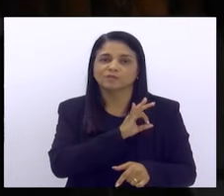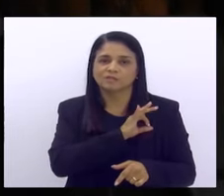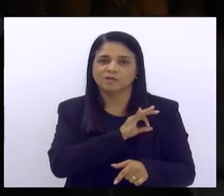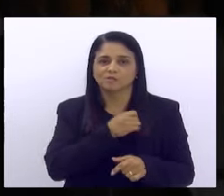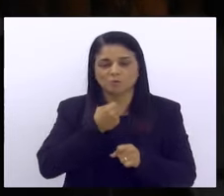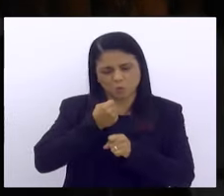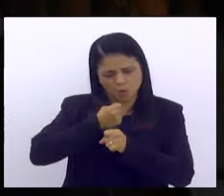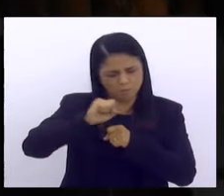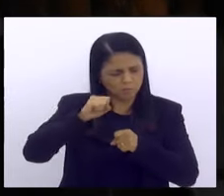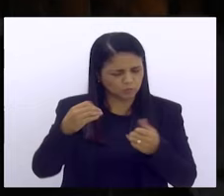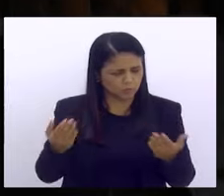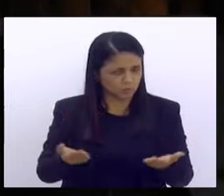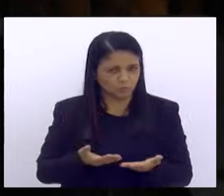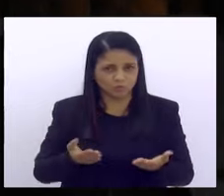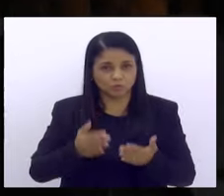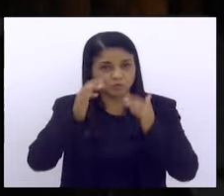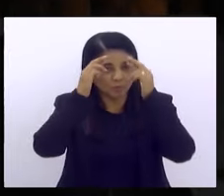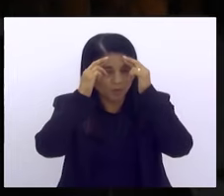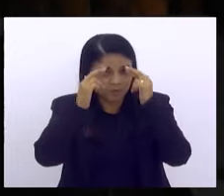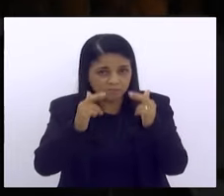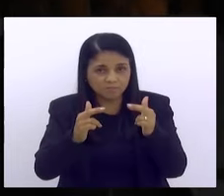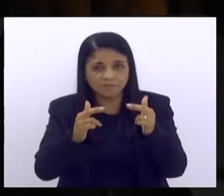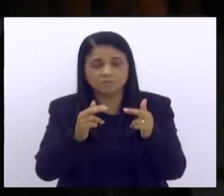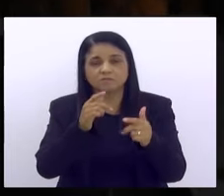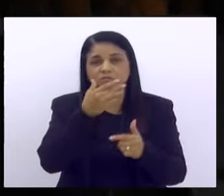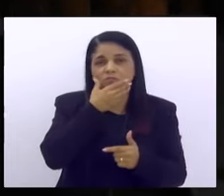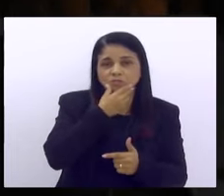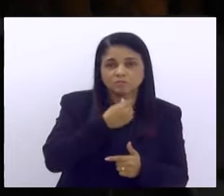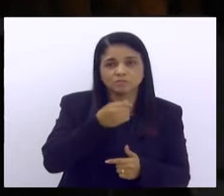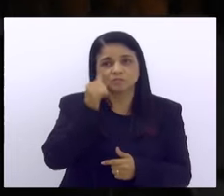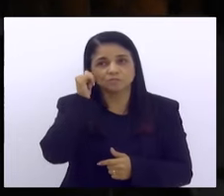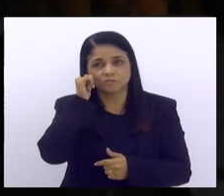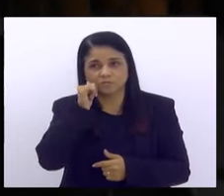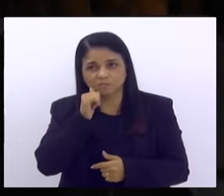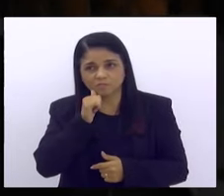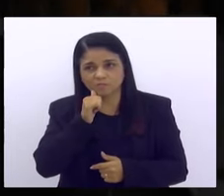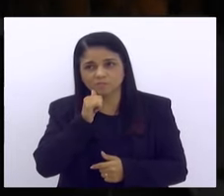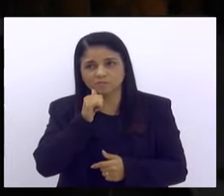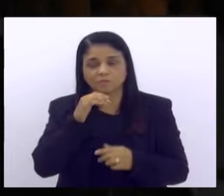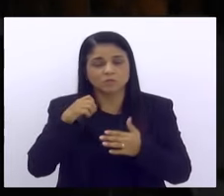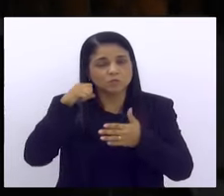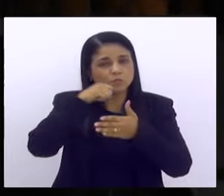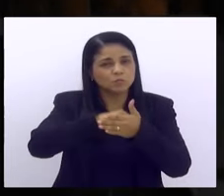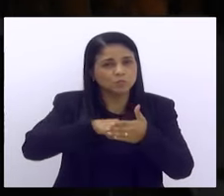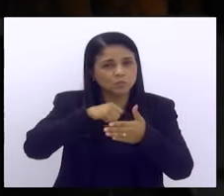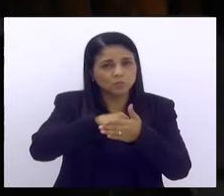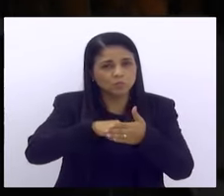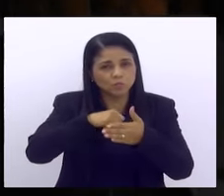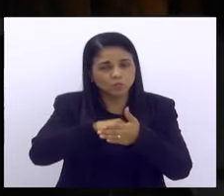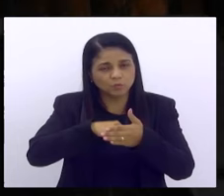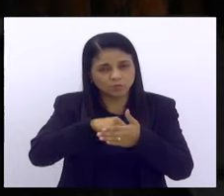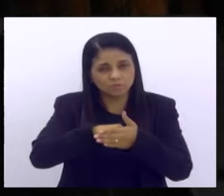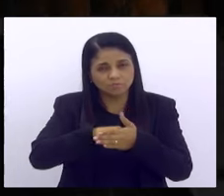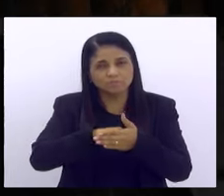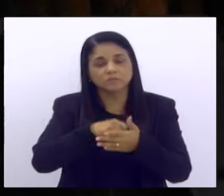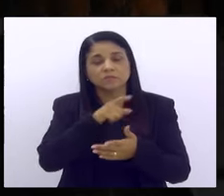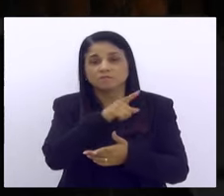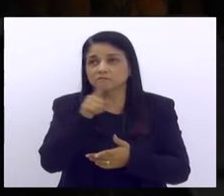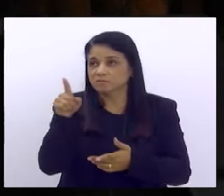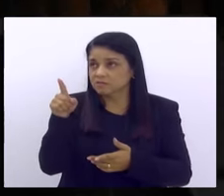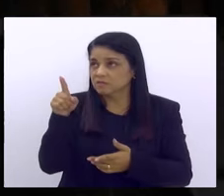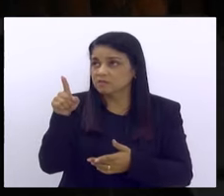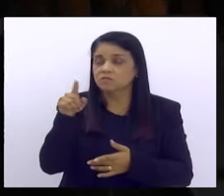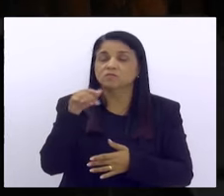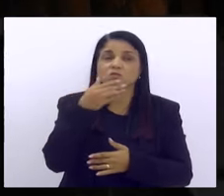e aqui o meu respeito aos senhores e às senhoras por toda a luta e dizer que os senhores e senhoras